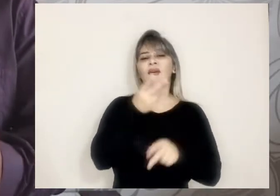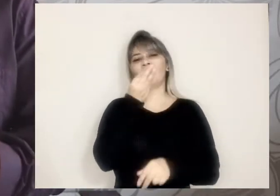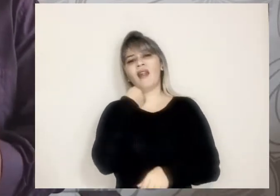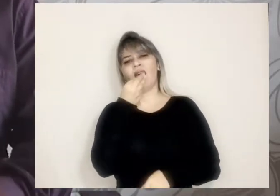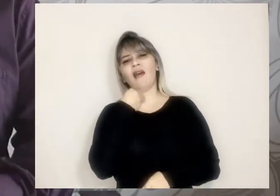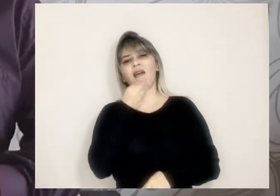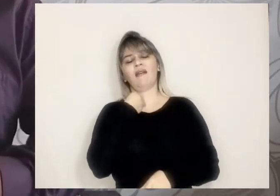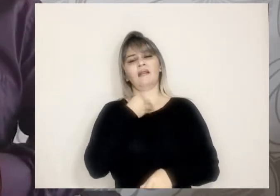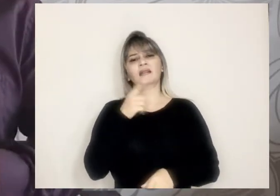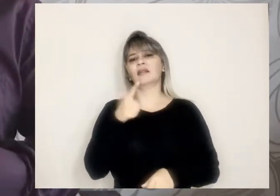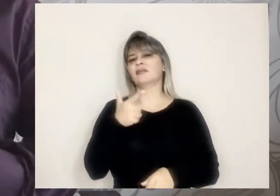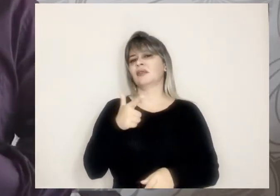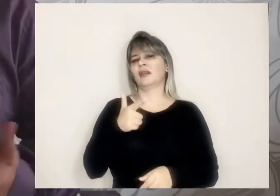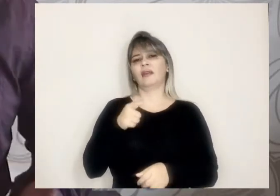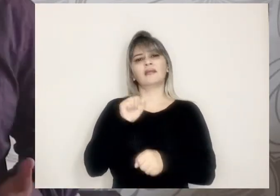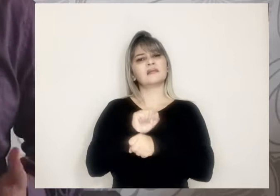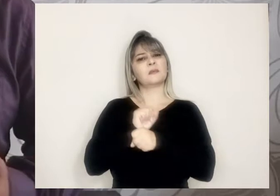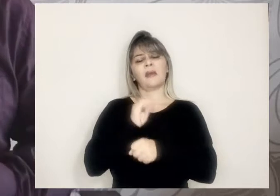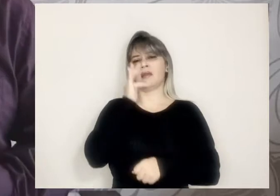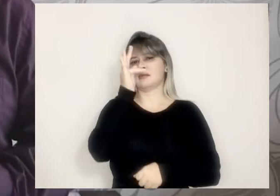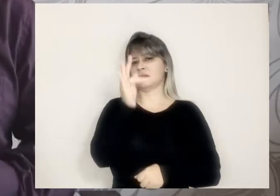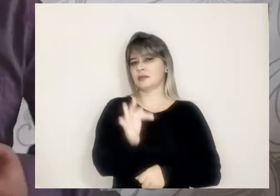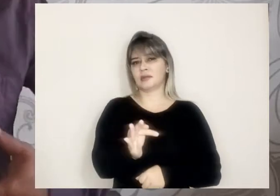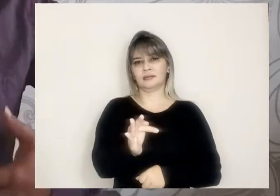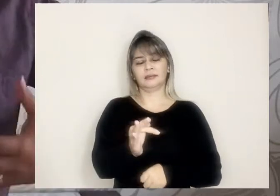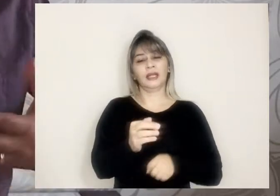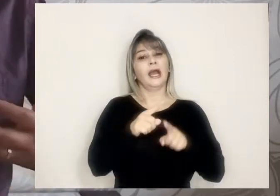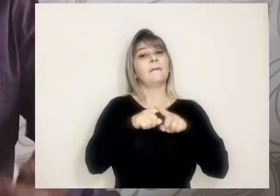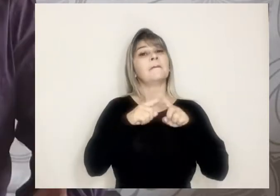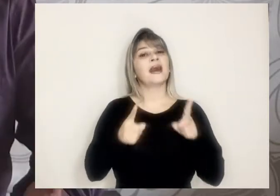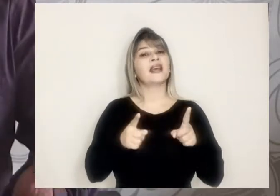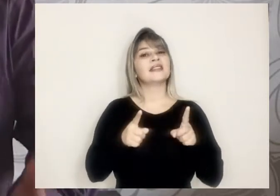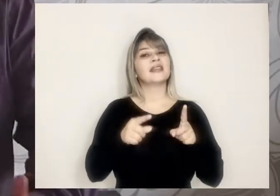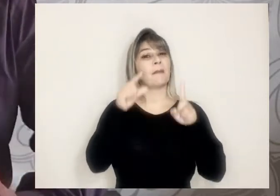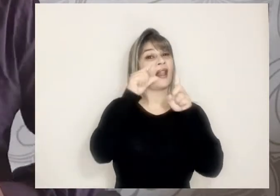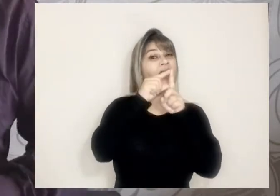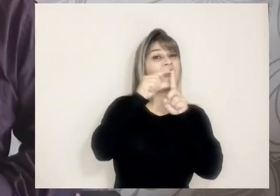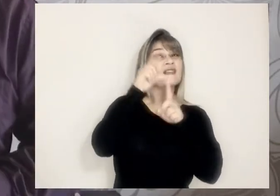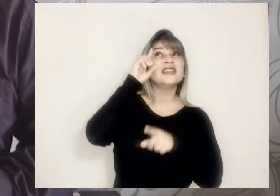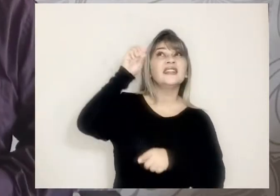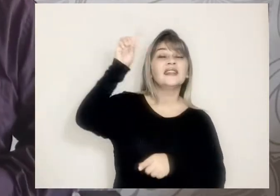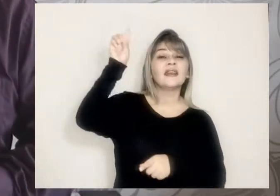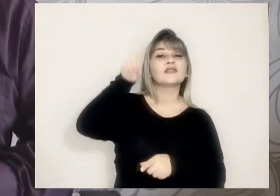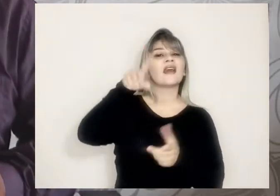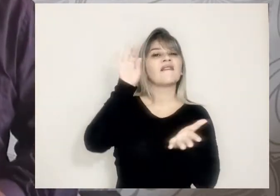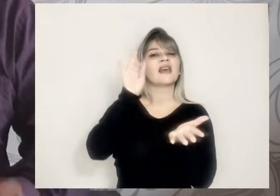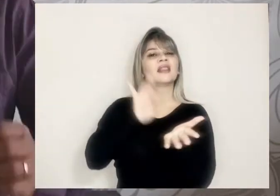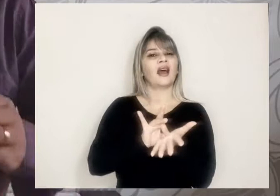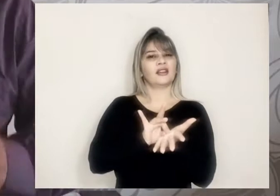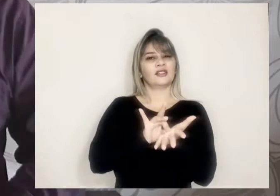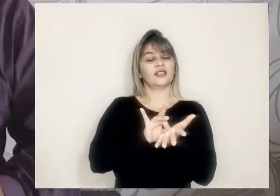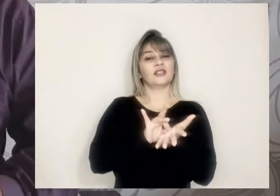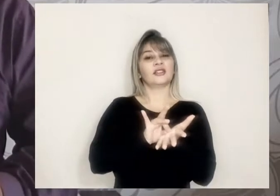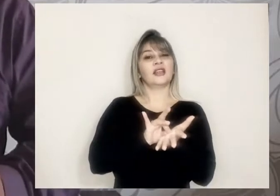àqueles que estão caídos, àqueles que estão sem esperança, levar a eles a palavra da verdade, para que